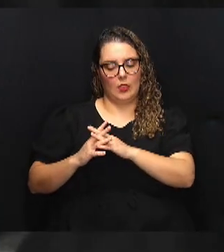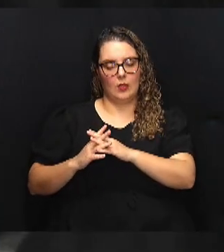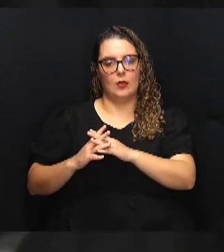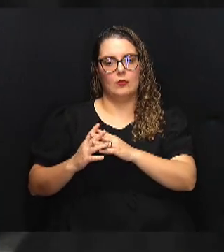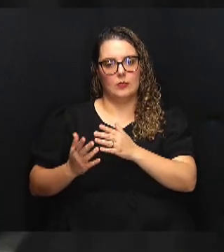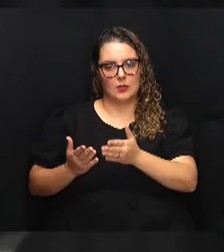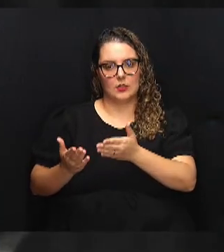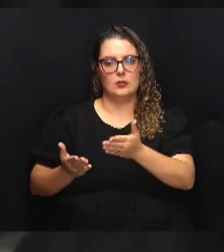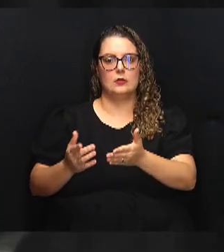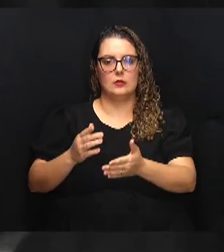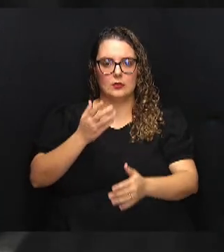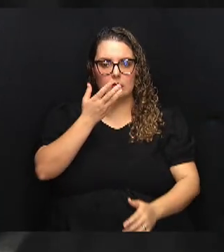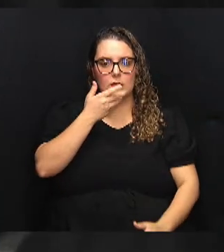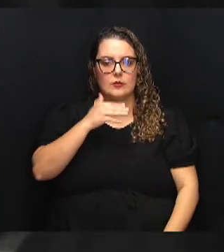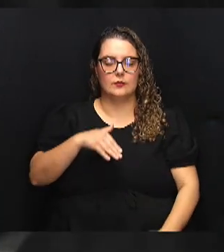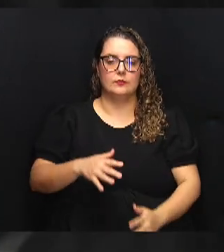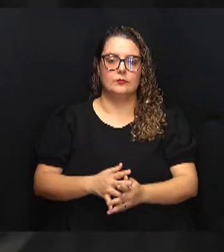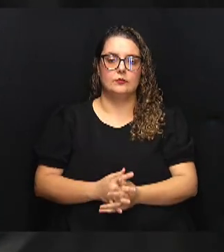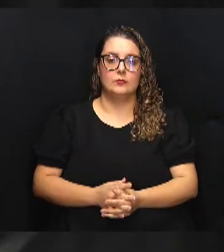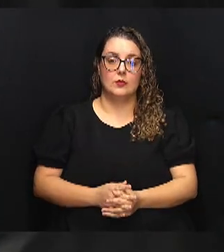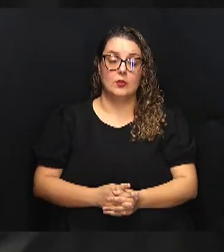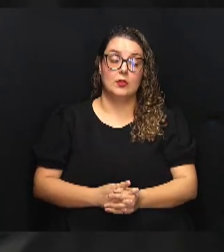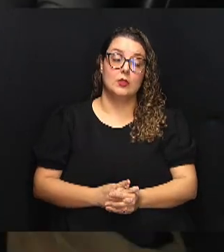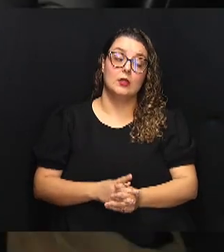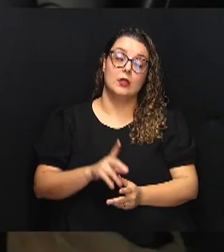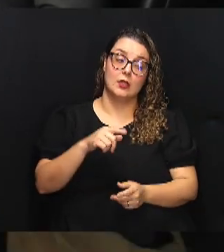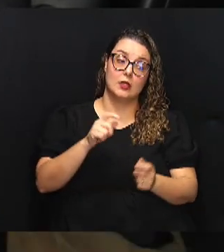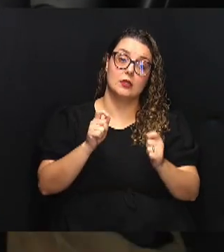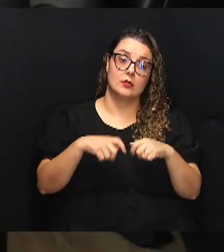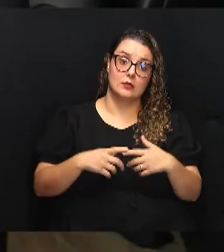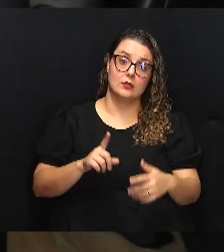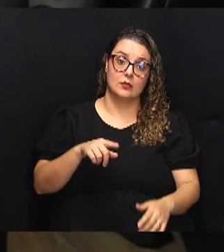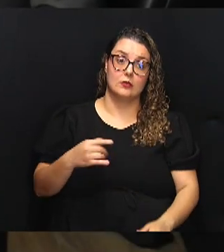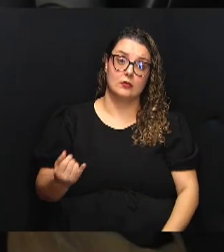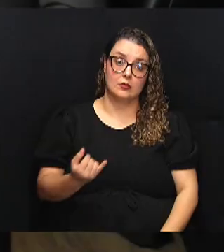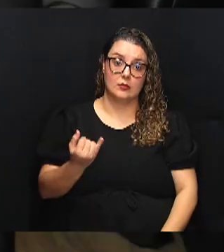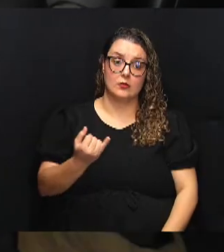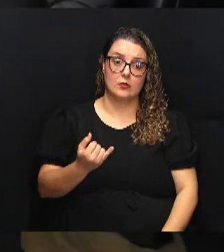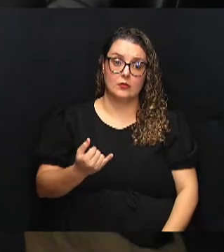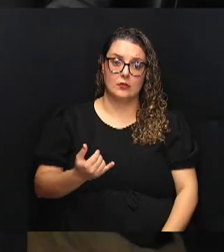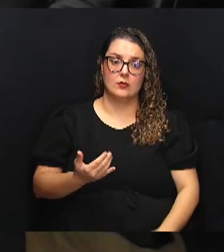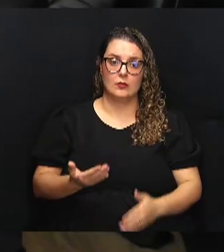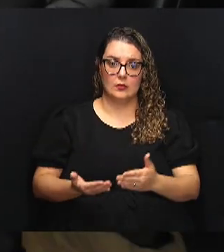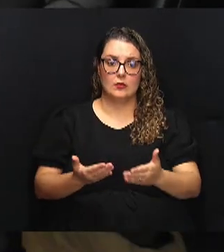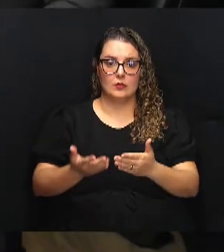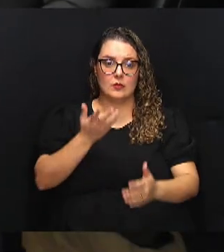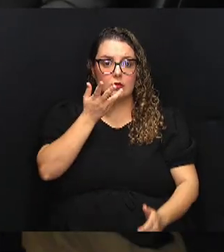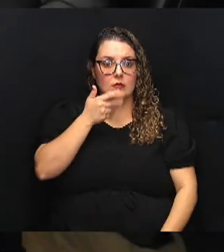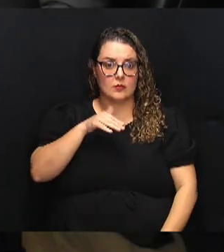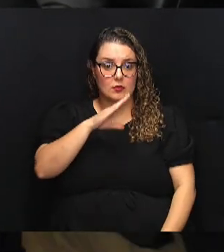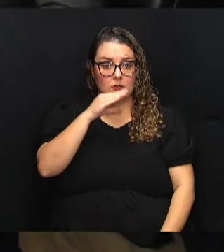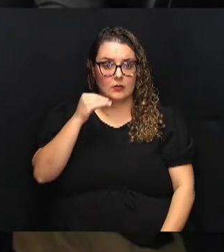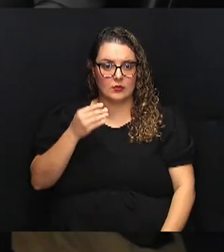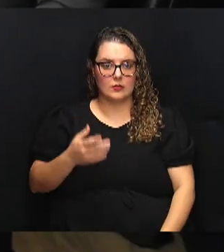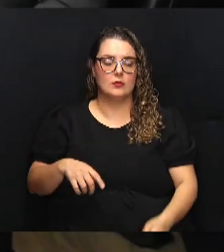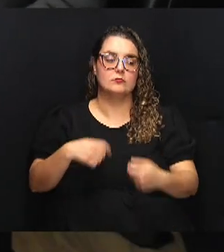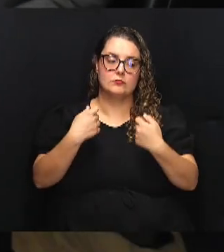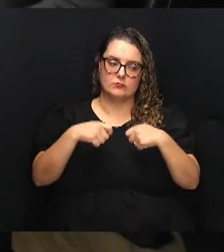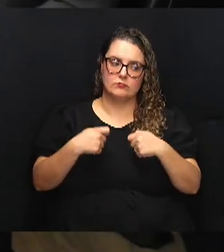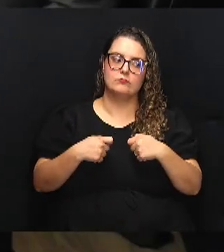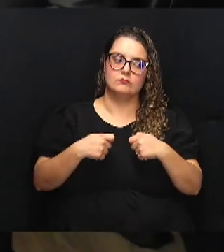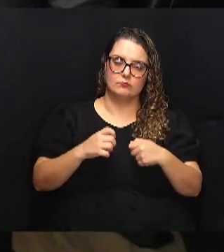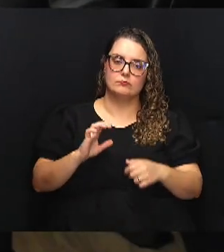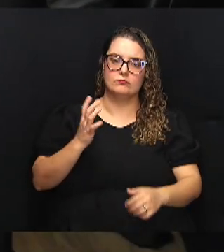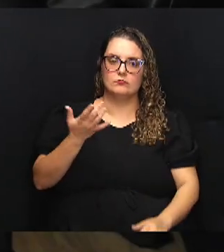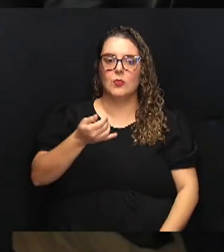tratar com criança. Essa capacitação ela é fundamental, ainda mais tratando com criança e adolescente, ela precisa